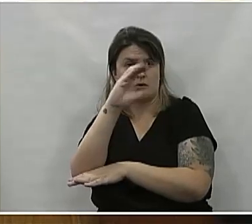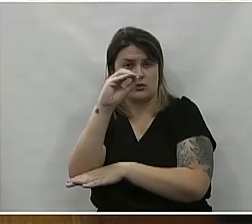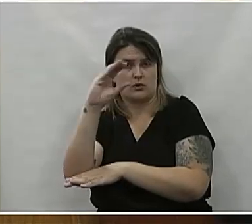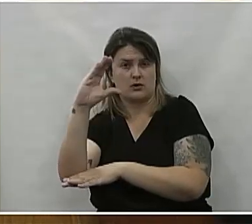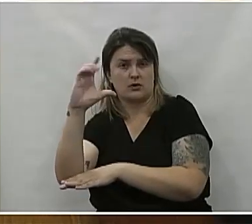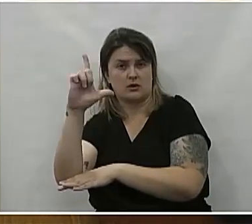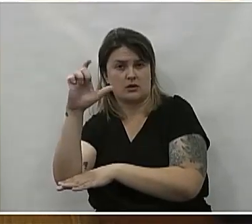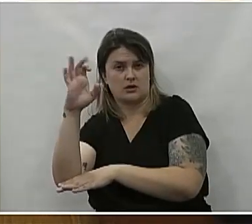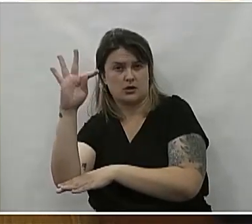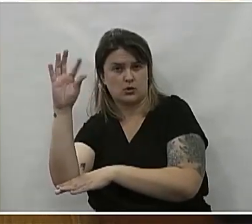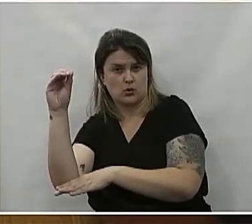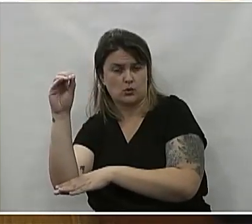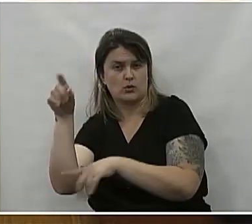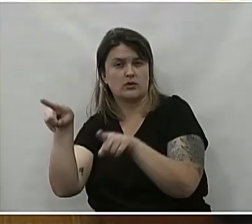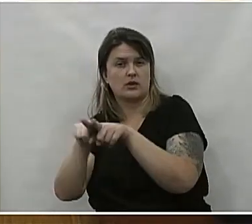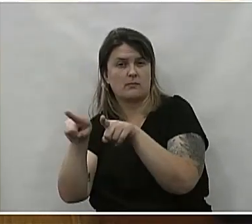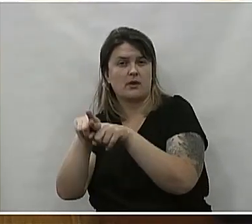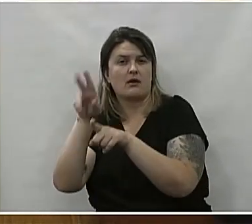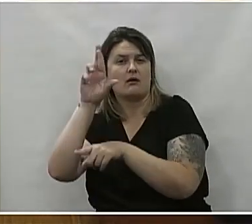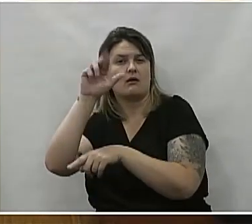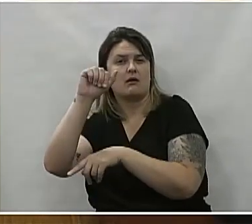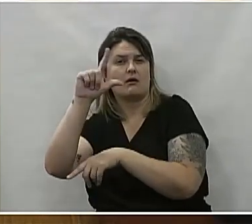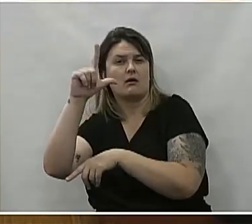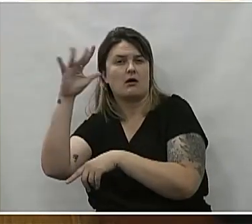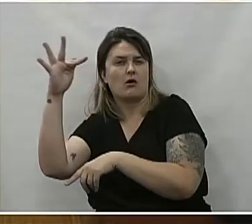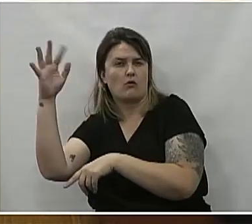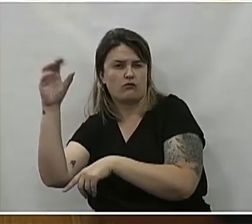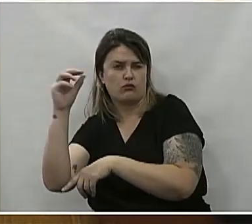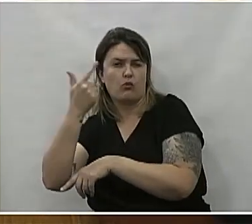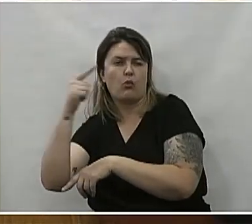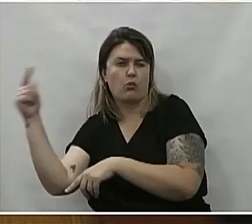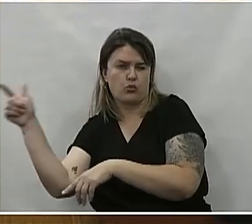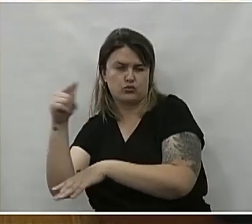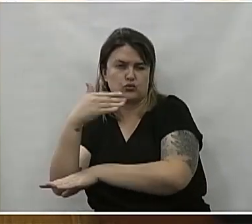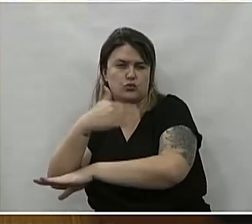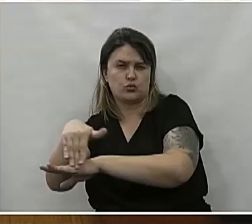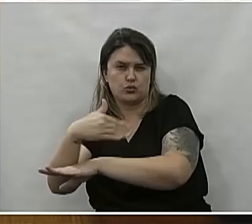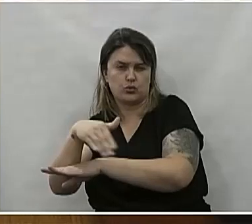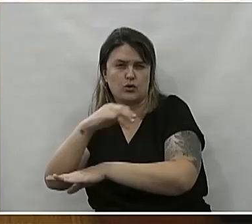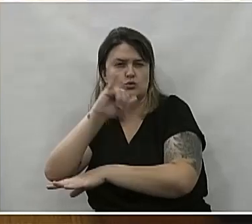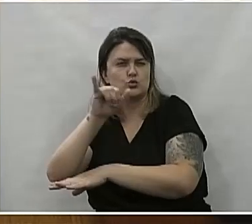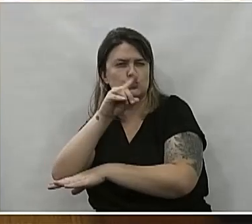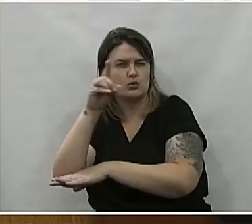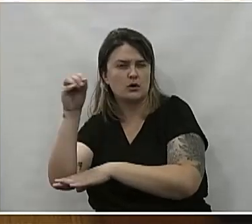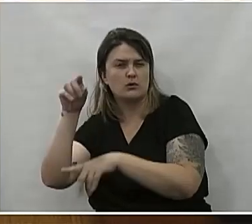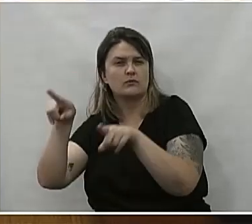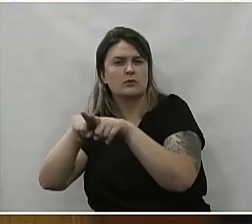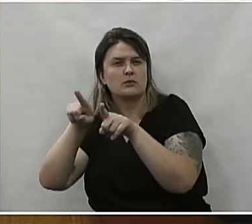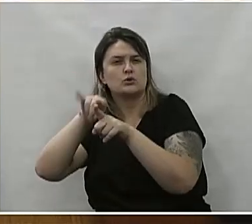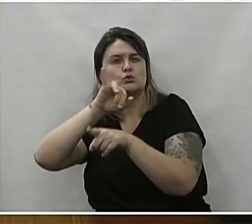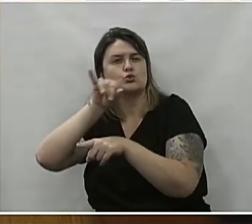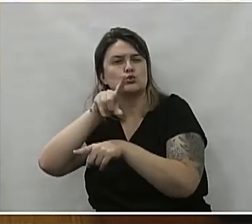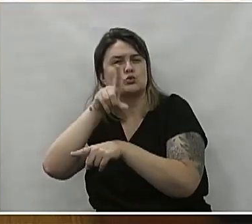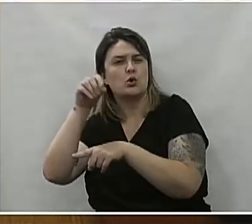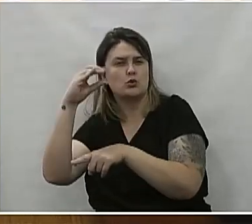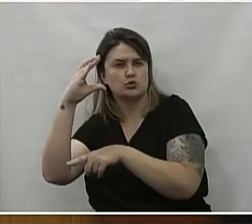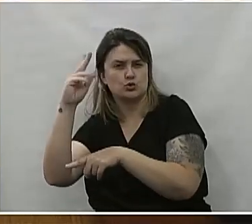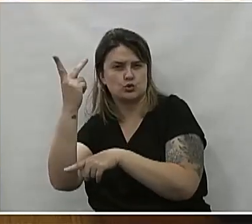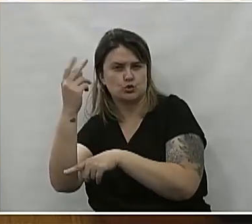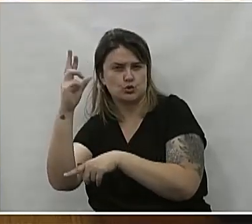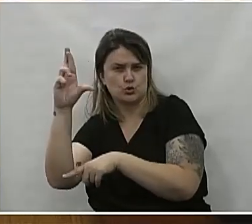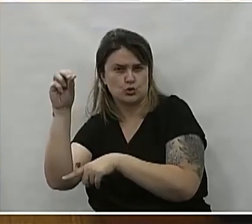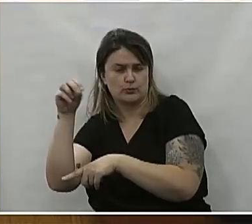Sigreft Valdraff Joaquim Didec Durval Lorenzini João Yurkers E João Choron Justificativa